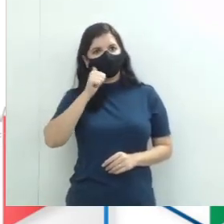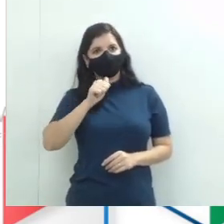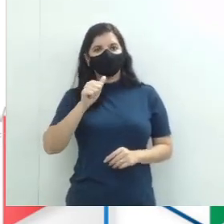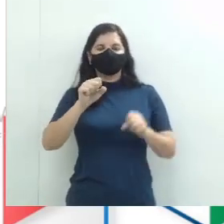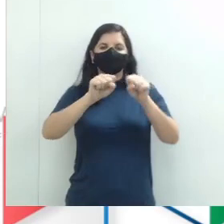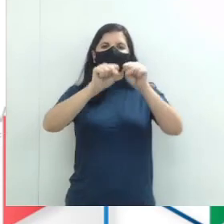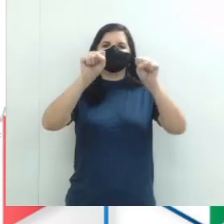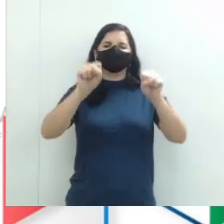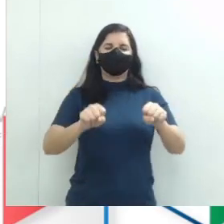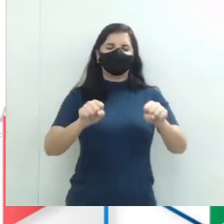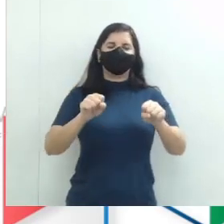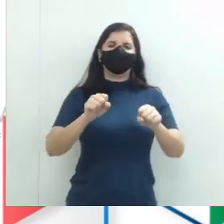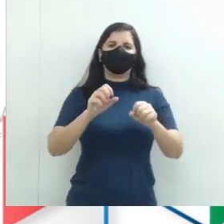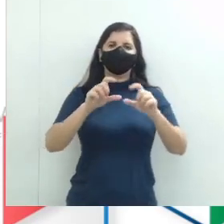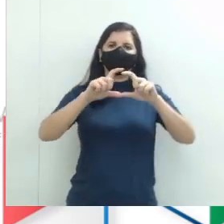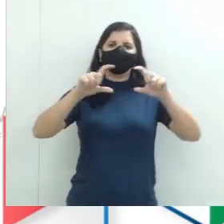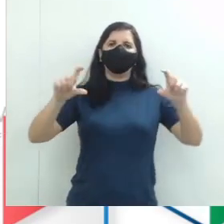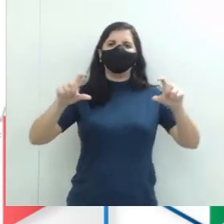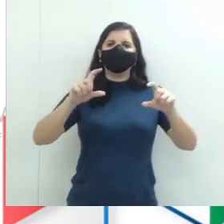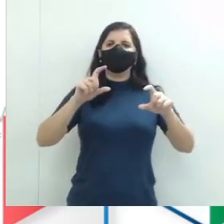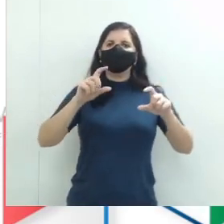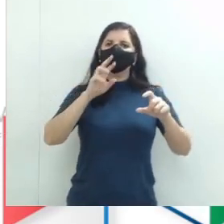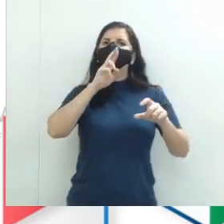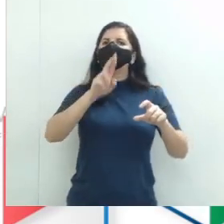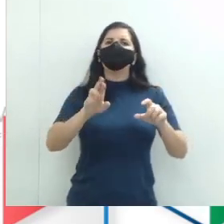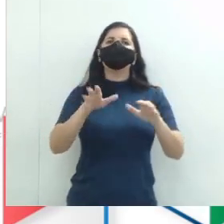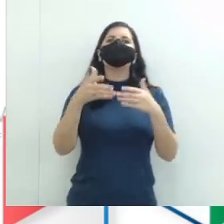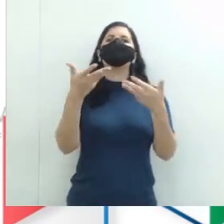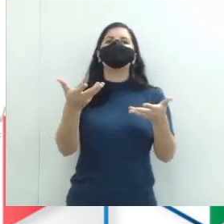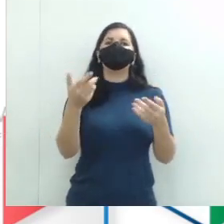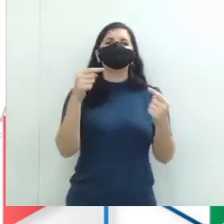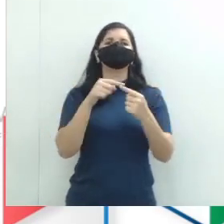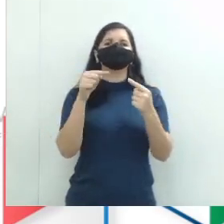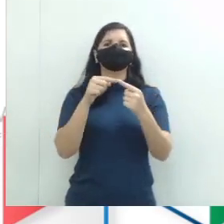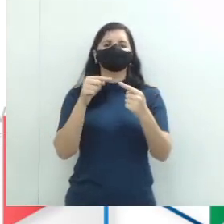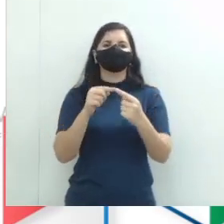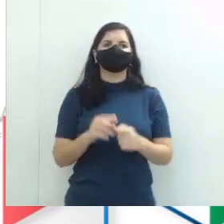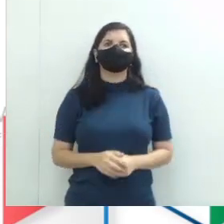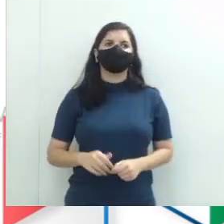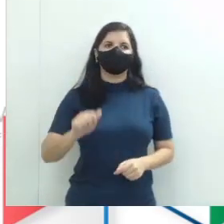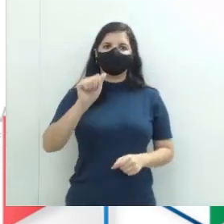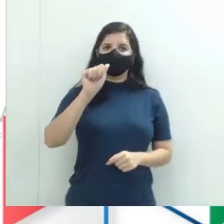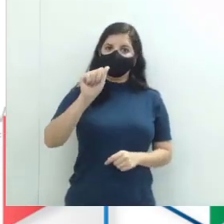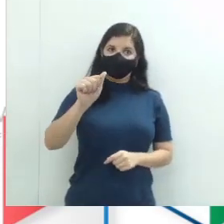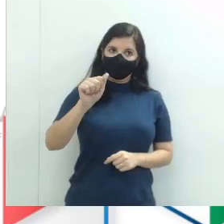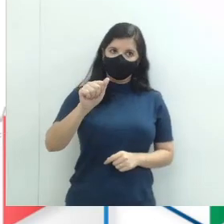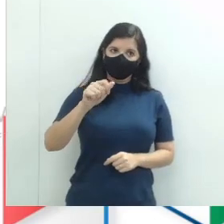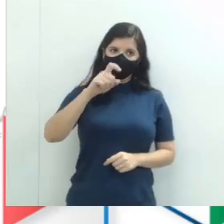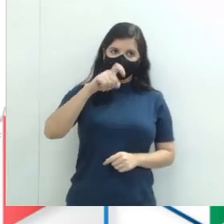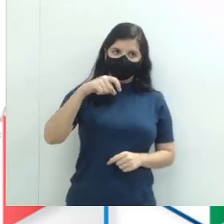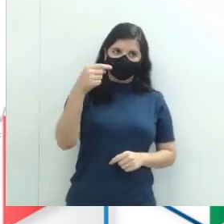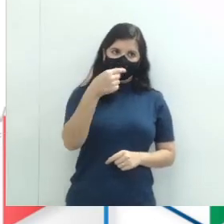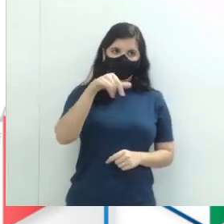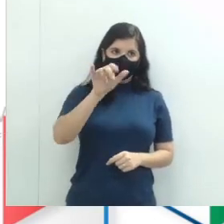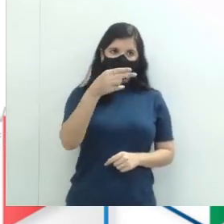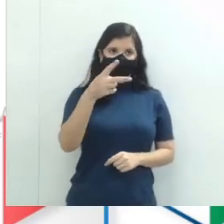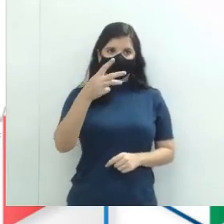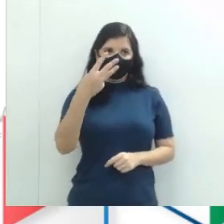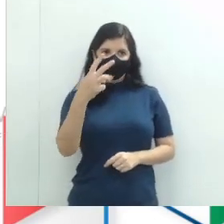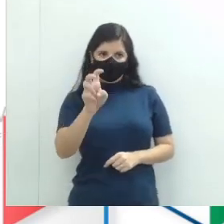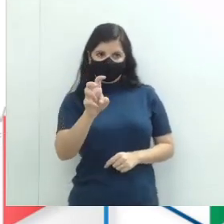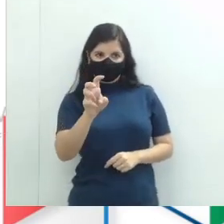meninas, qual sistema de equação representa essa situação dada? Vamos ver? Letra A, eu tenho x menos y